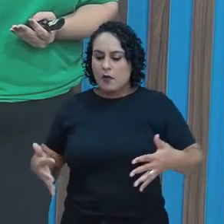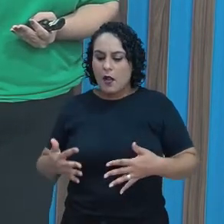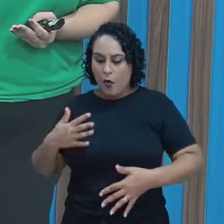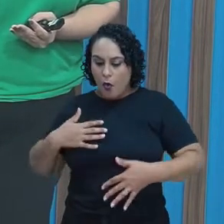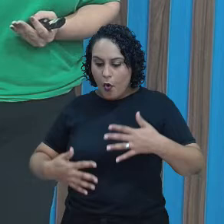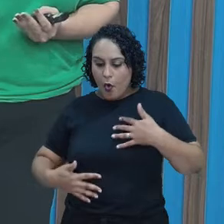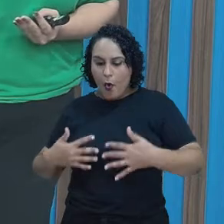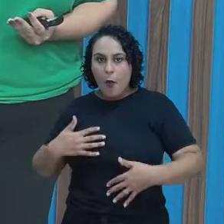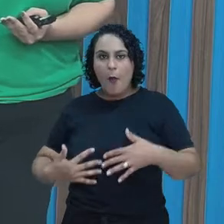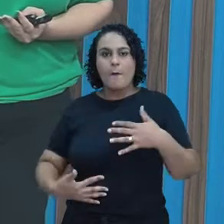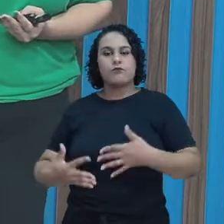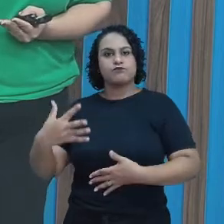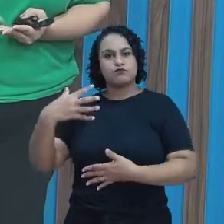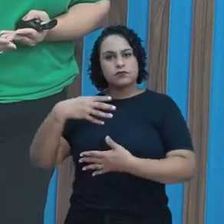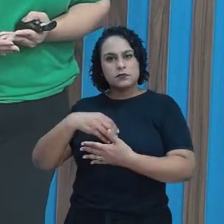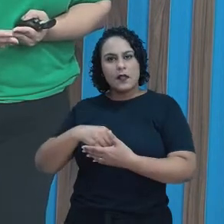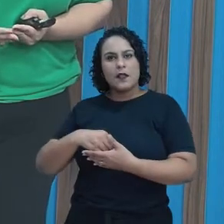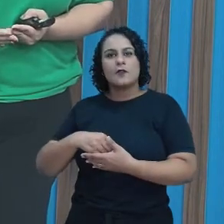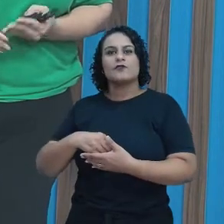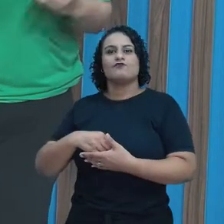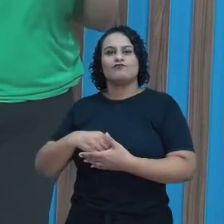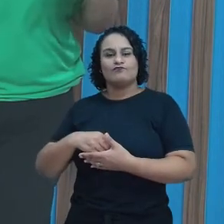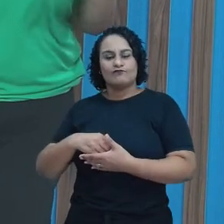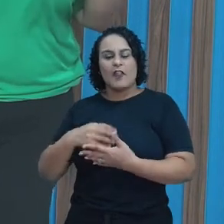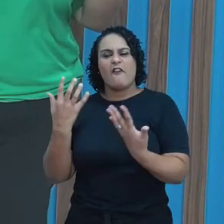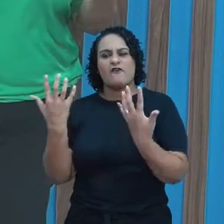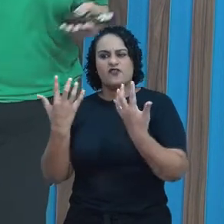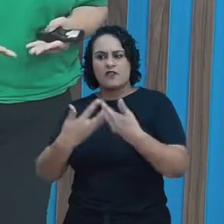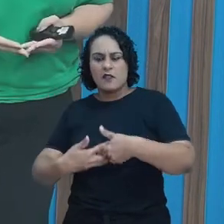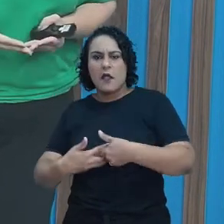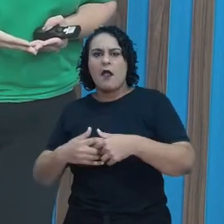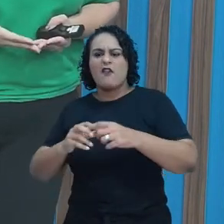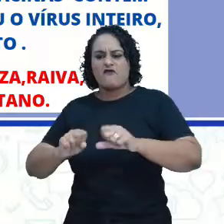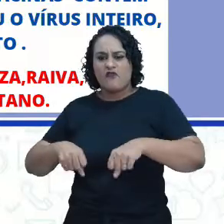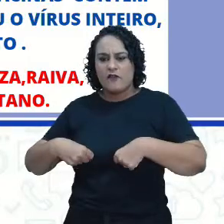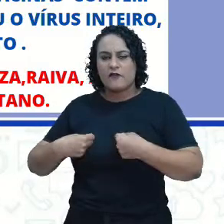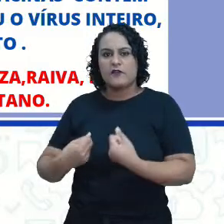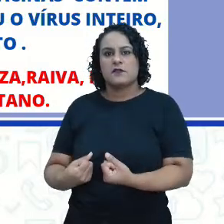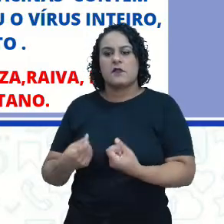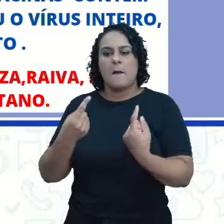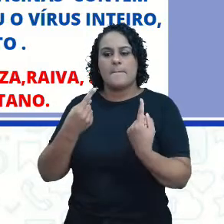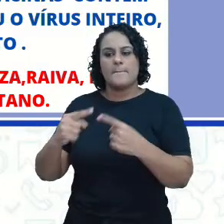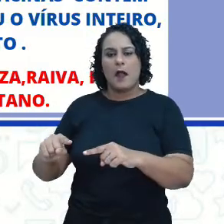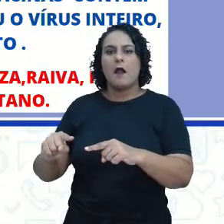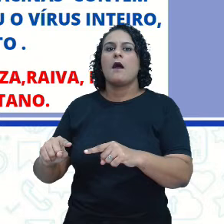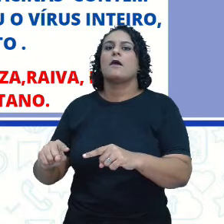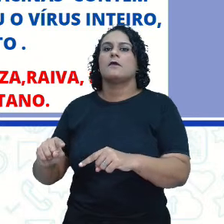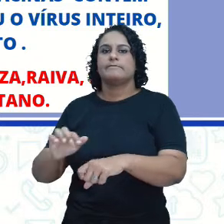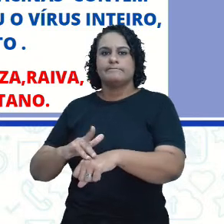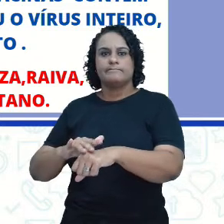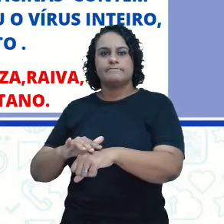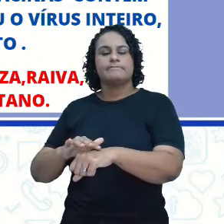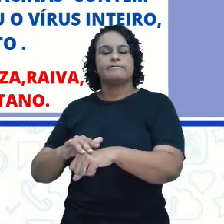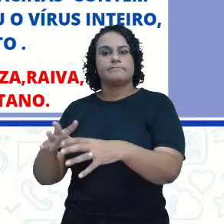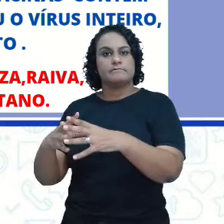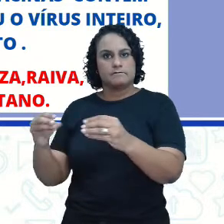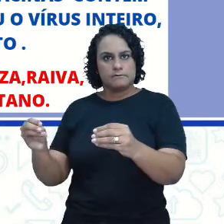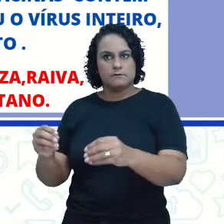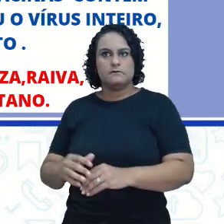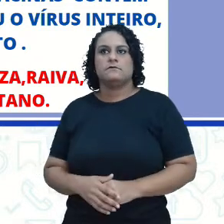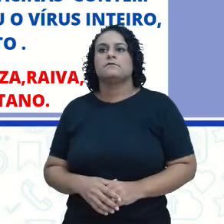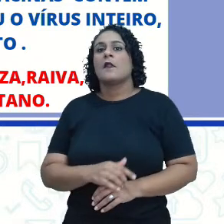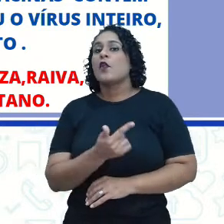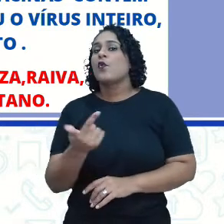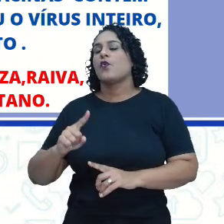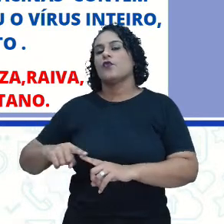sistema imunológico a trabalhar, ou seja, a produzir os anticorpos, tá certo? E outros tipos de vacina tem os